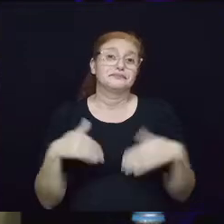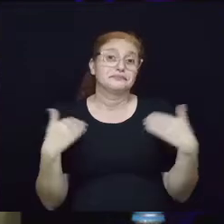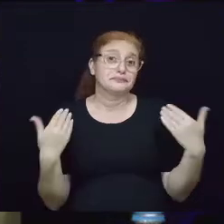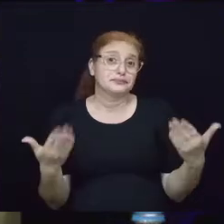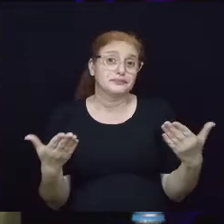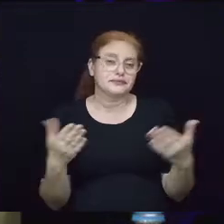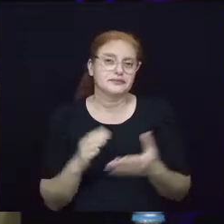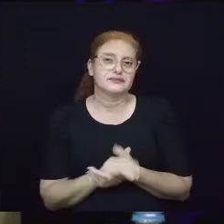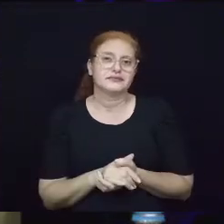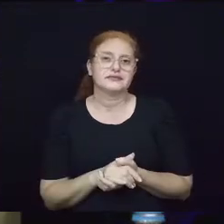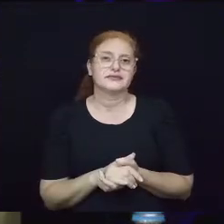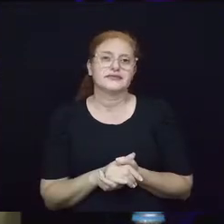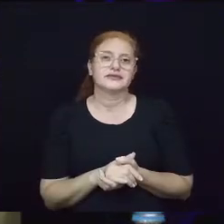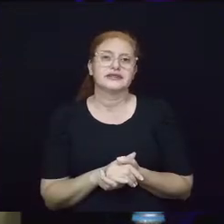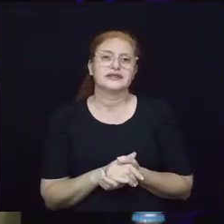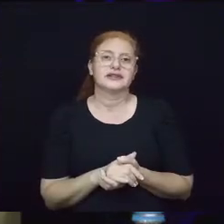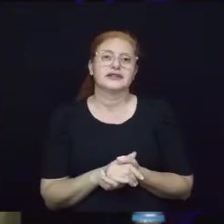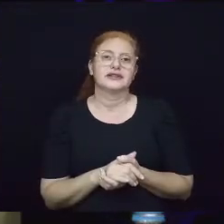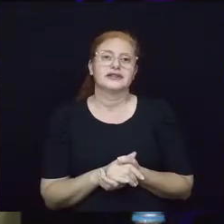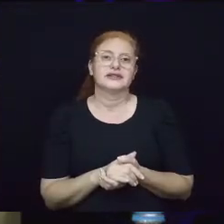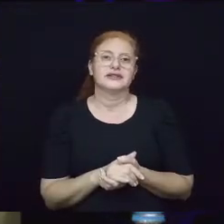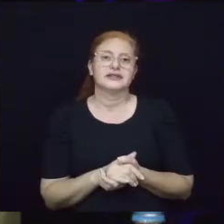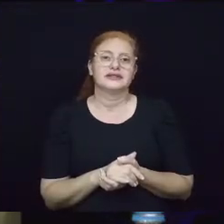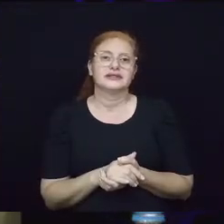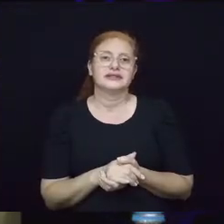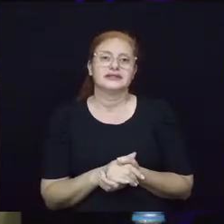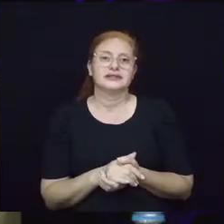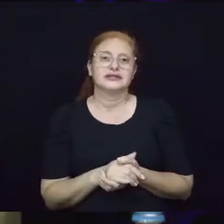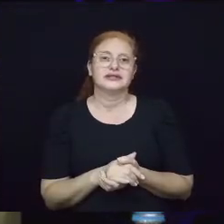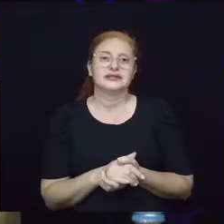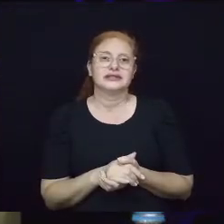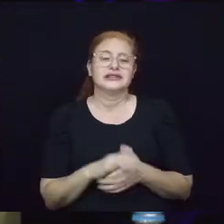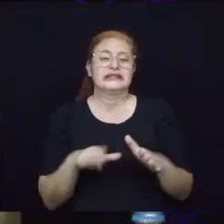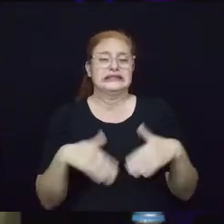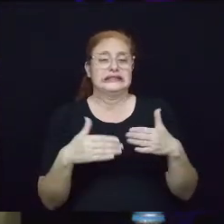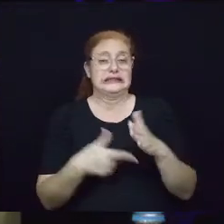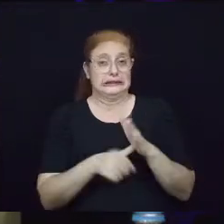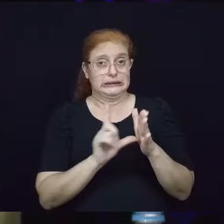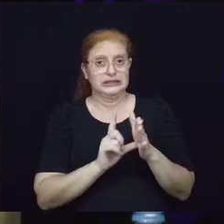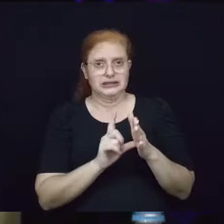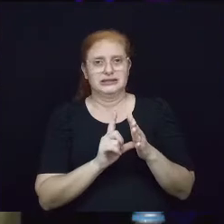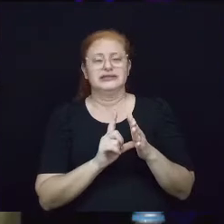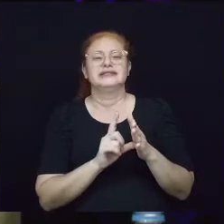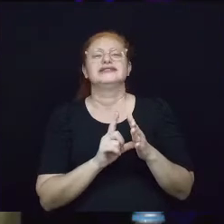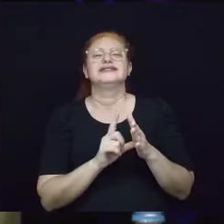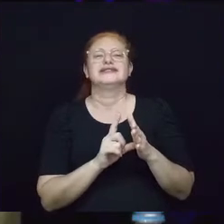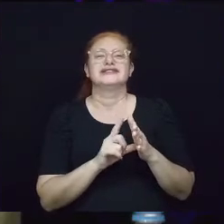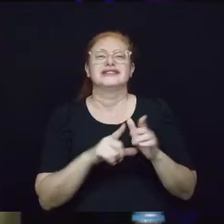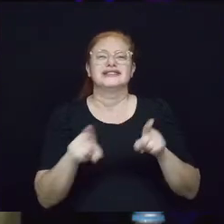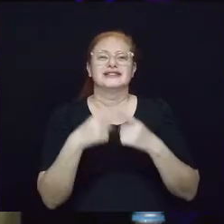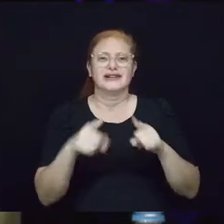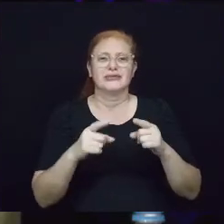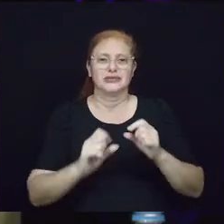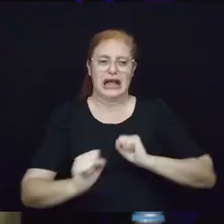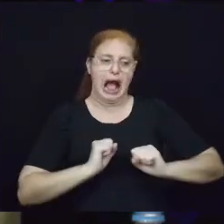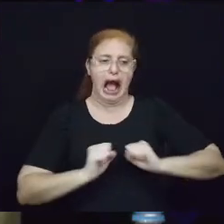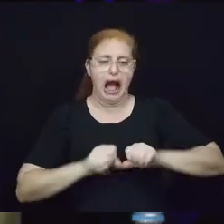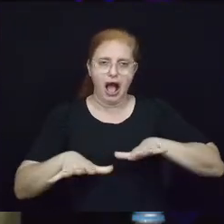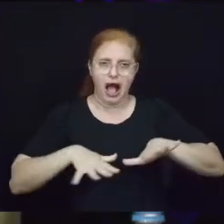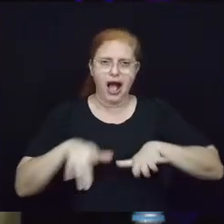Acabei na música antes de King Crimson, quer dizer, antes desse batistaca que tu falou,